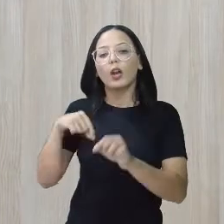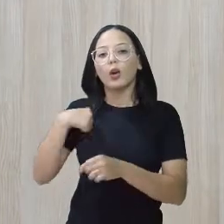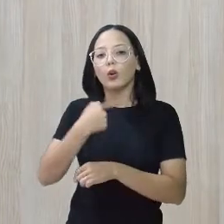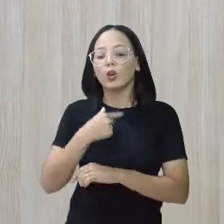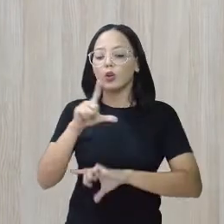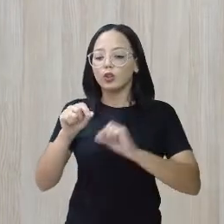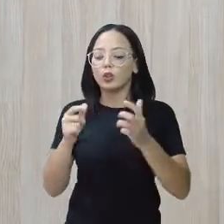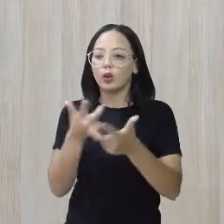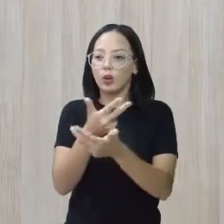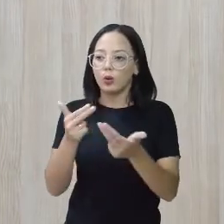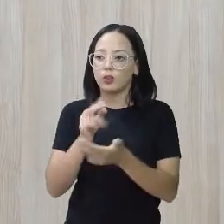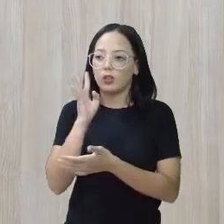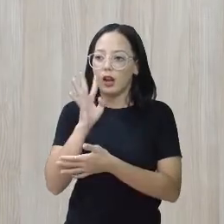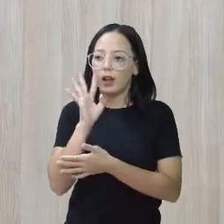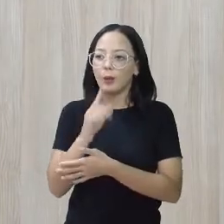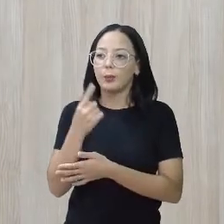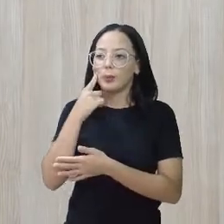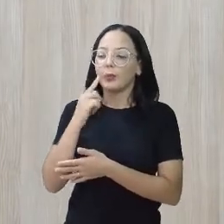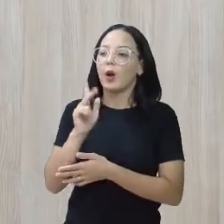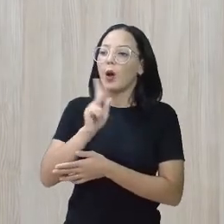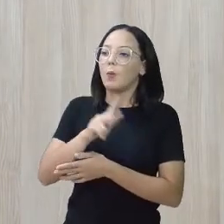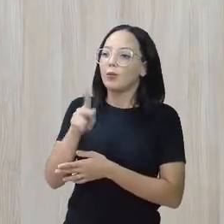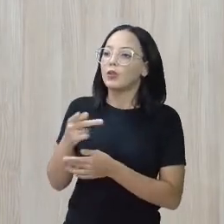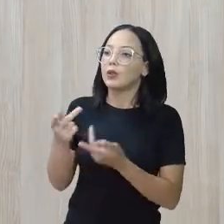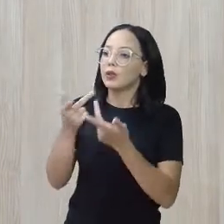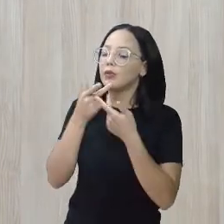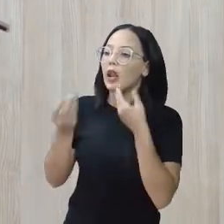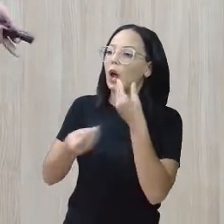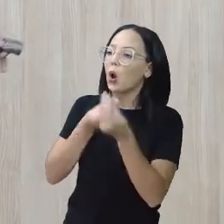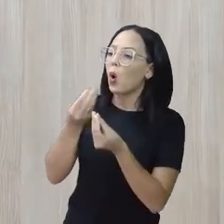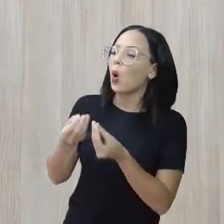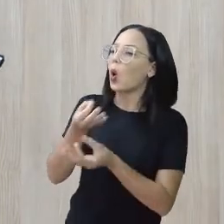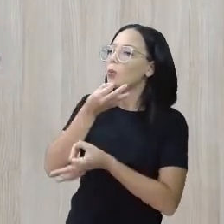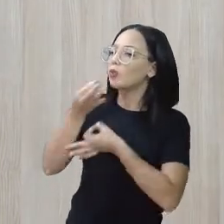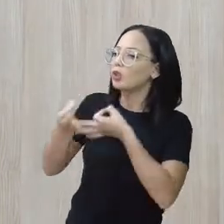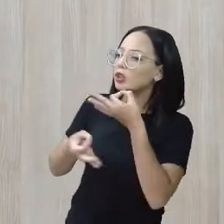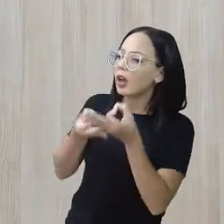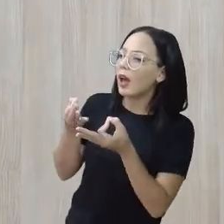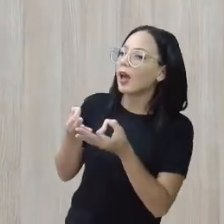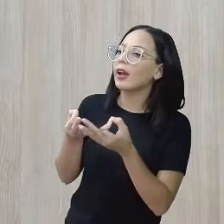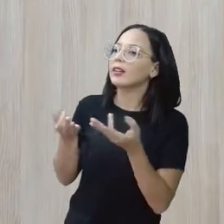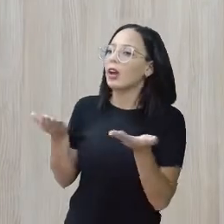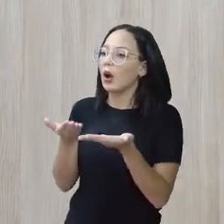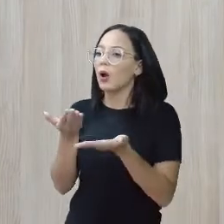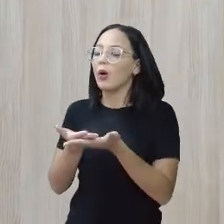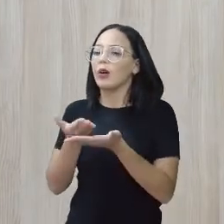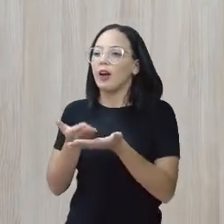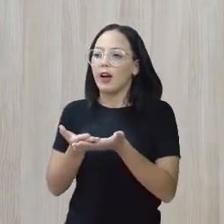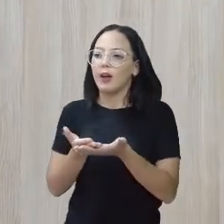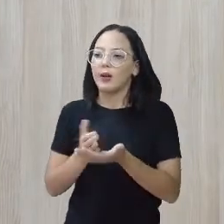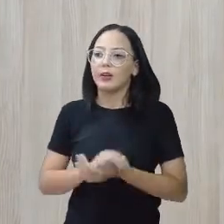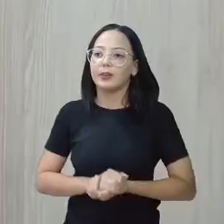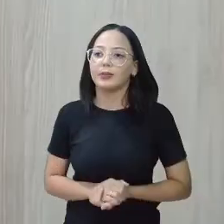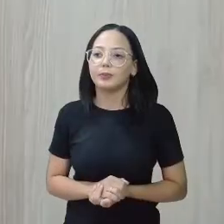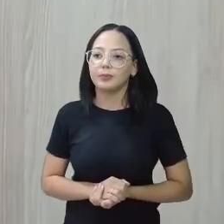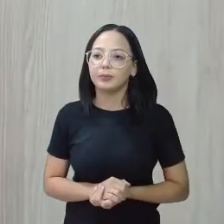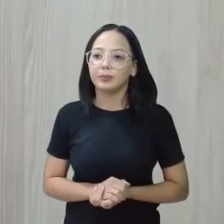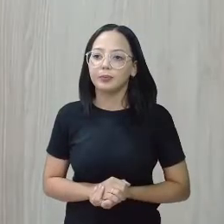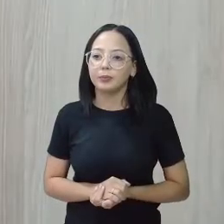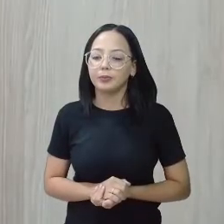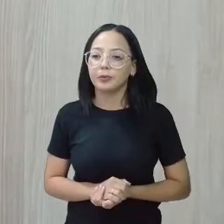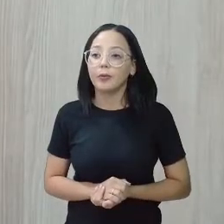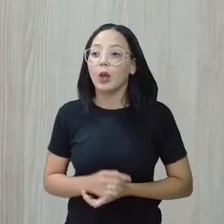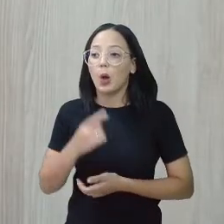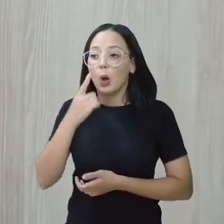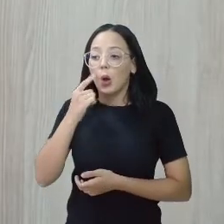decisões legais. Professor Helena, me diga aí como é que está o chat, se você tem alguma consideração para fazer nessa aula ainda. Luiz falou